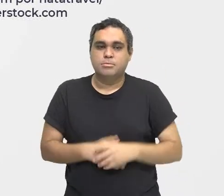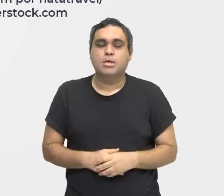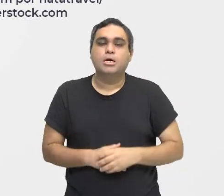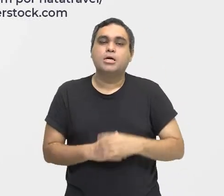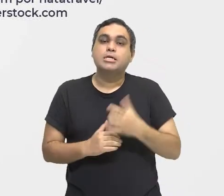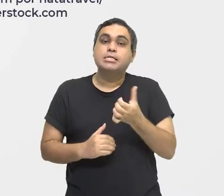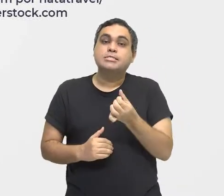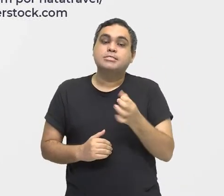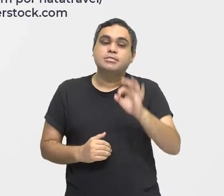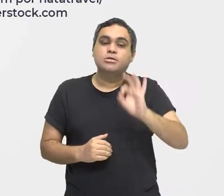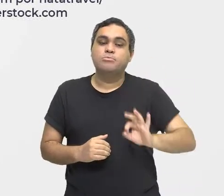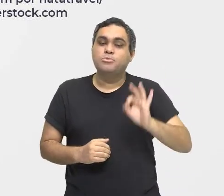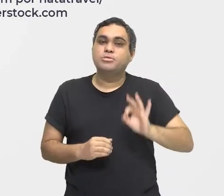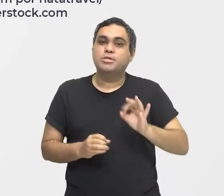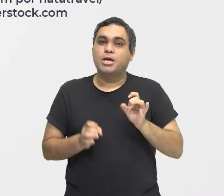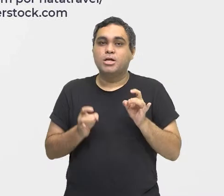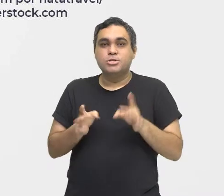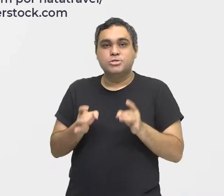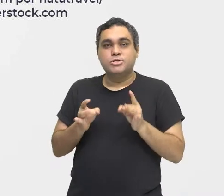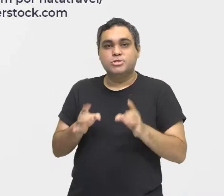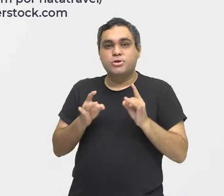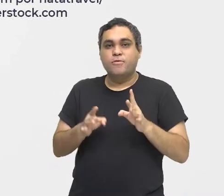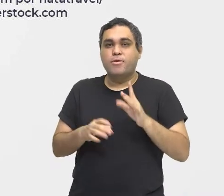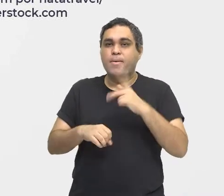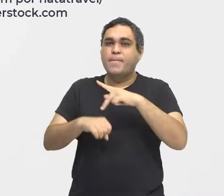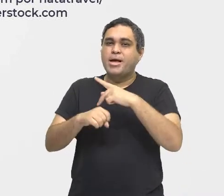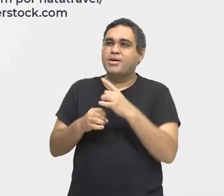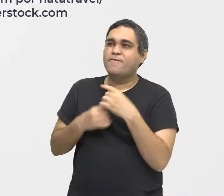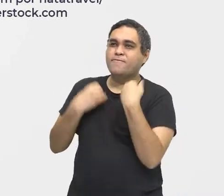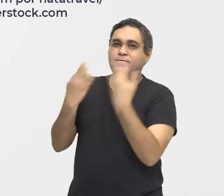quê? A produtos manufaturados e também